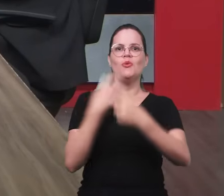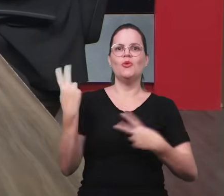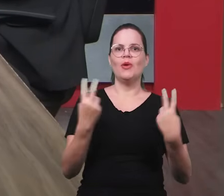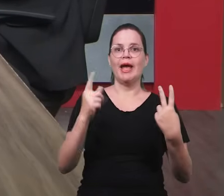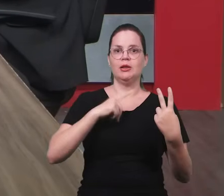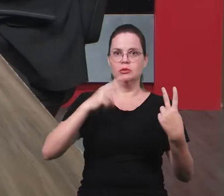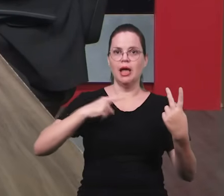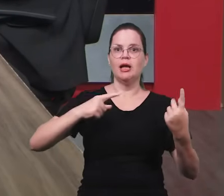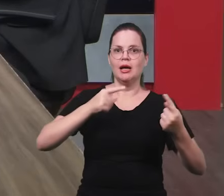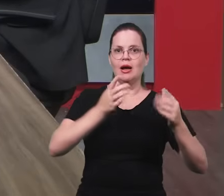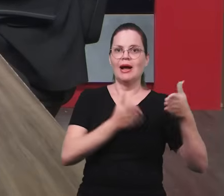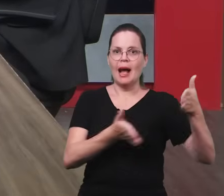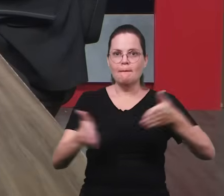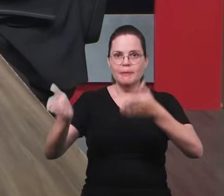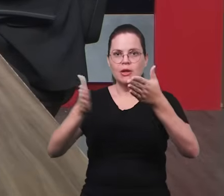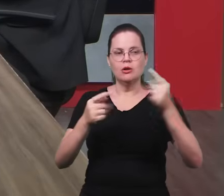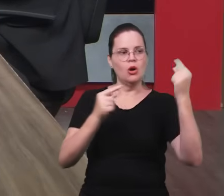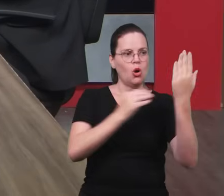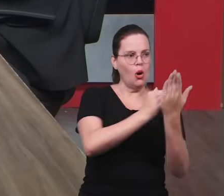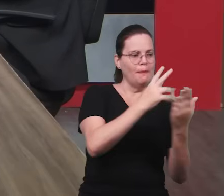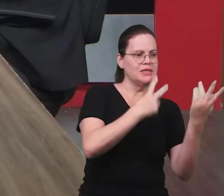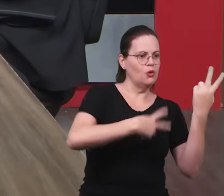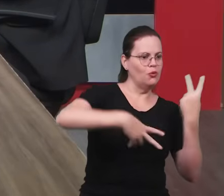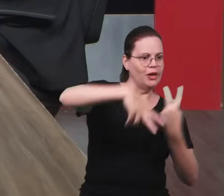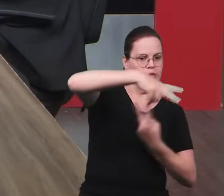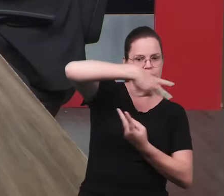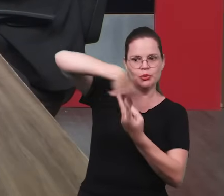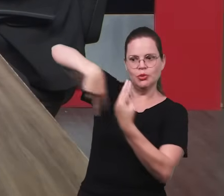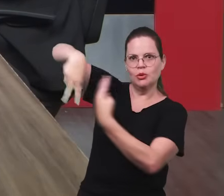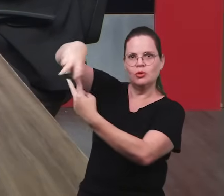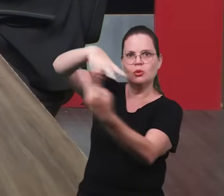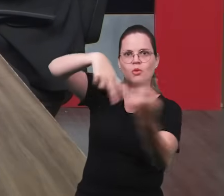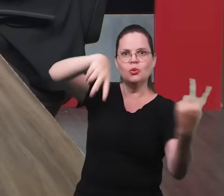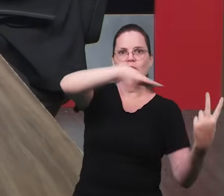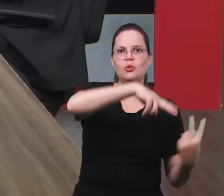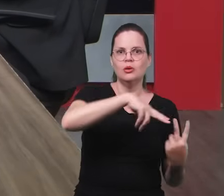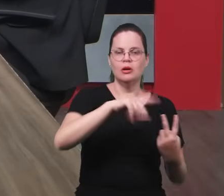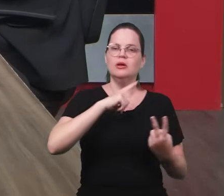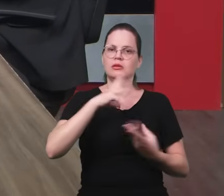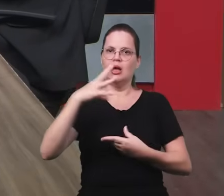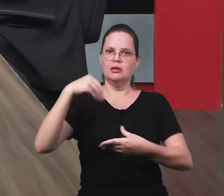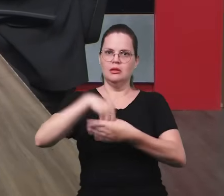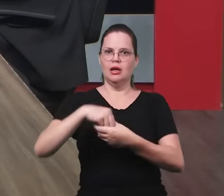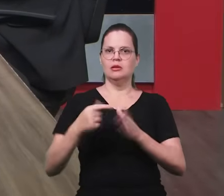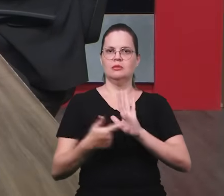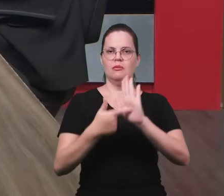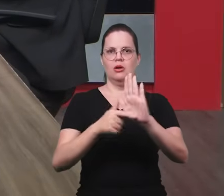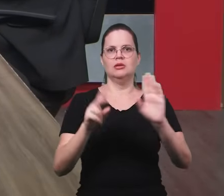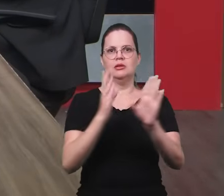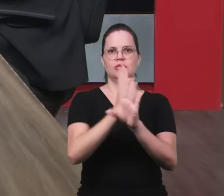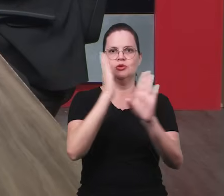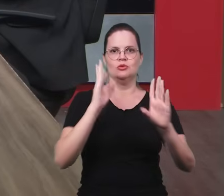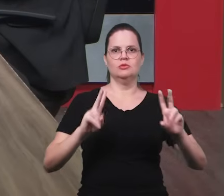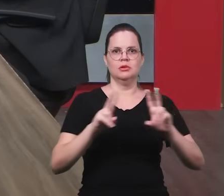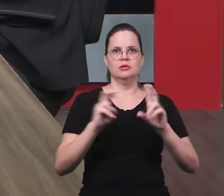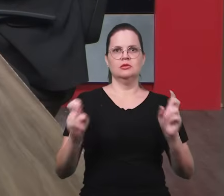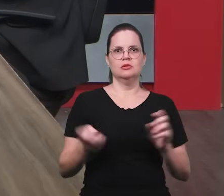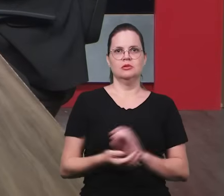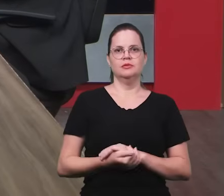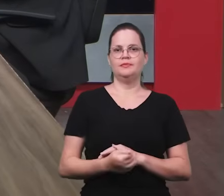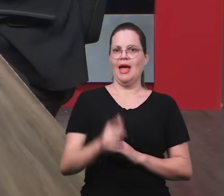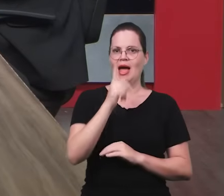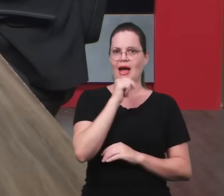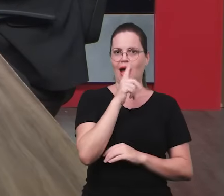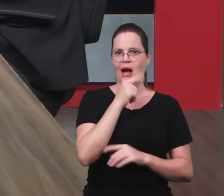um circuito, ele passa de um lugar para outro, ele faz um circuito. Isso tudo está relacionado com esse princípio que nós descobrimos aí, que é